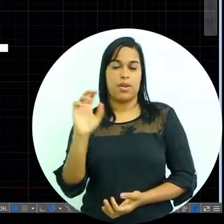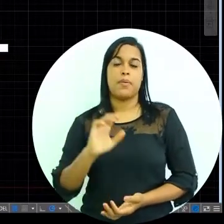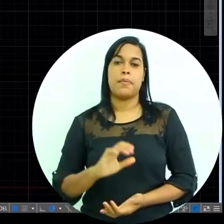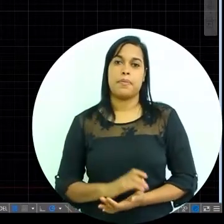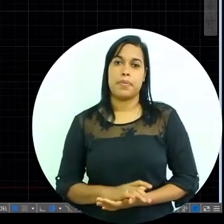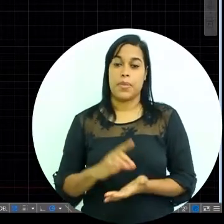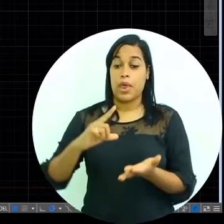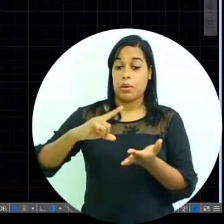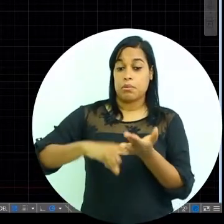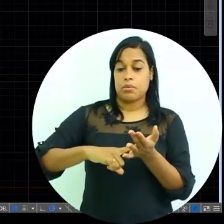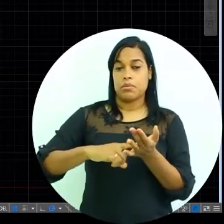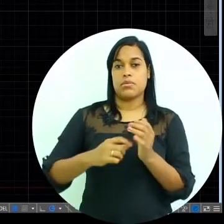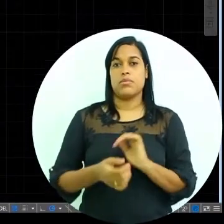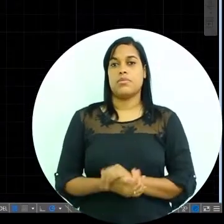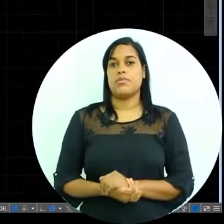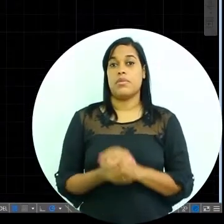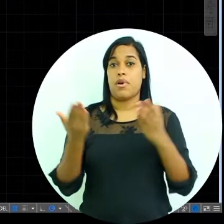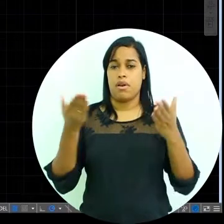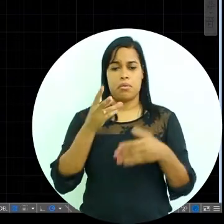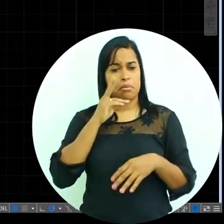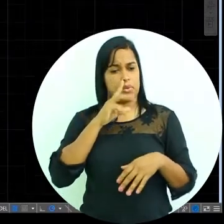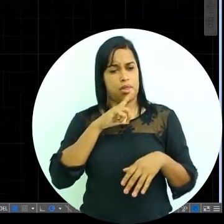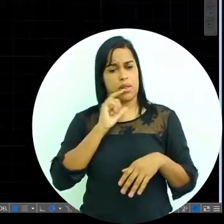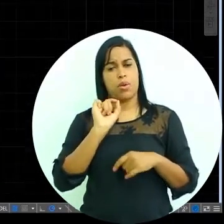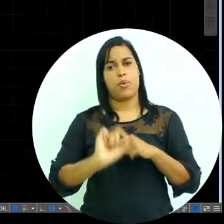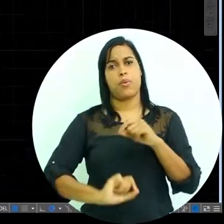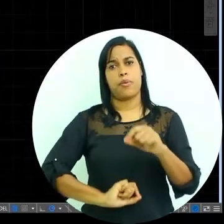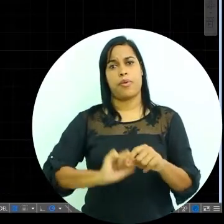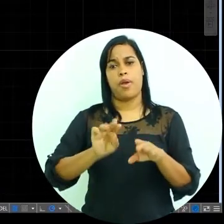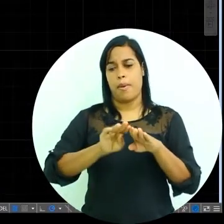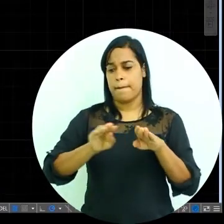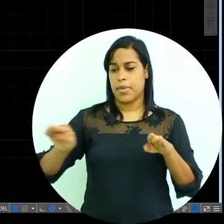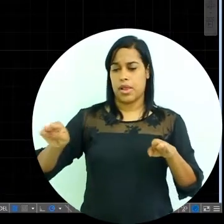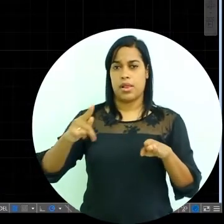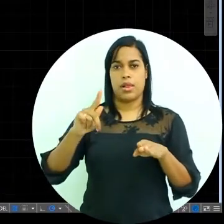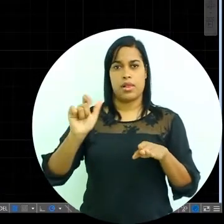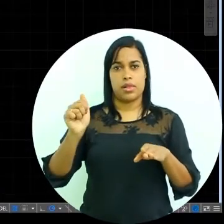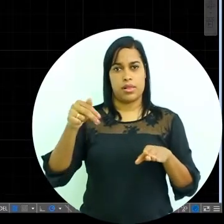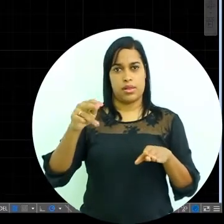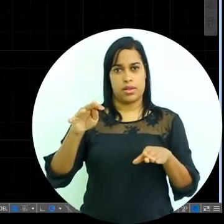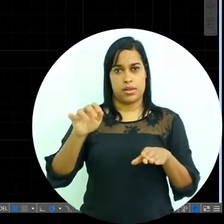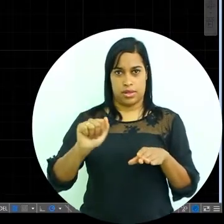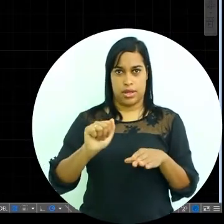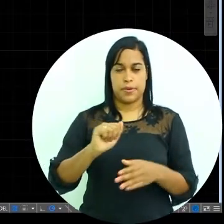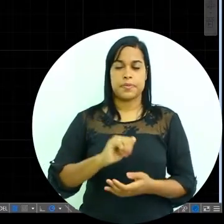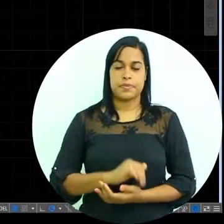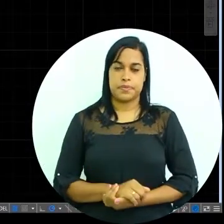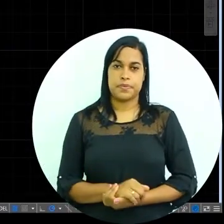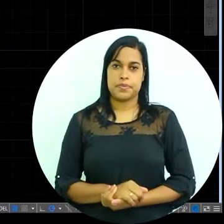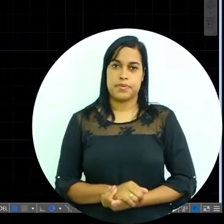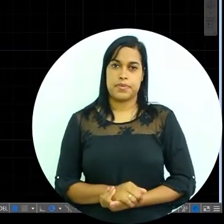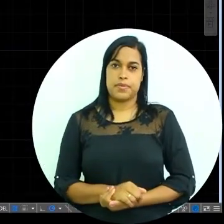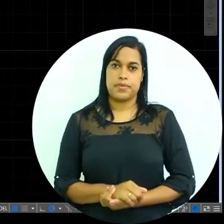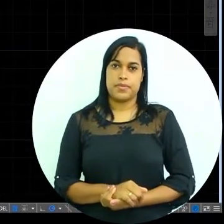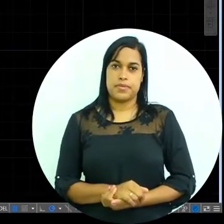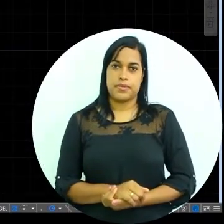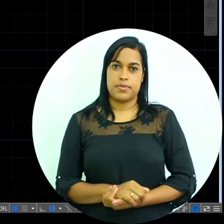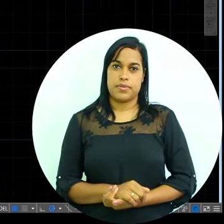3,50. E clicar em Enter. Aqui eu tenho o contorno da minha planta baixa.